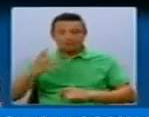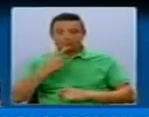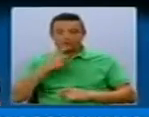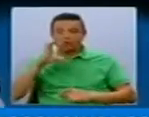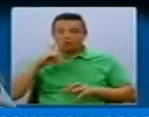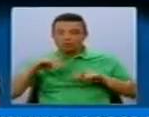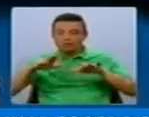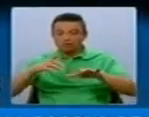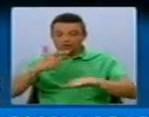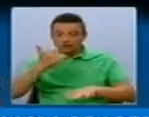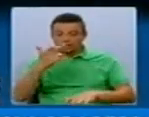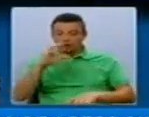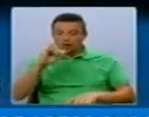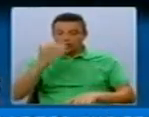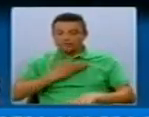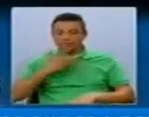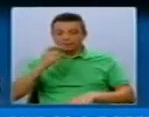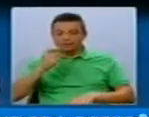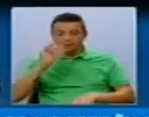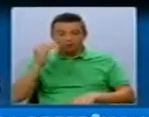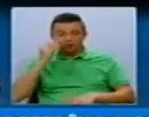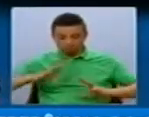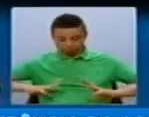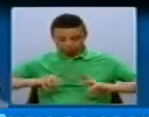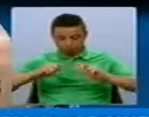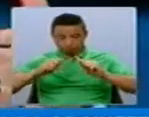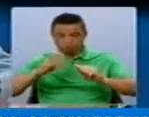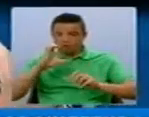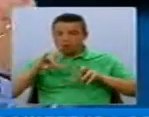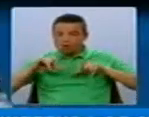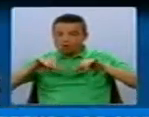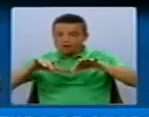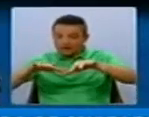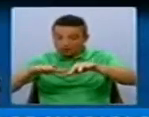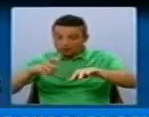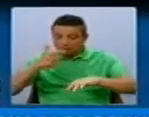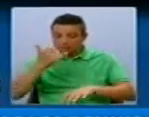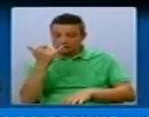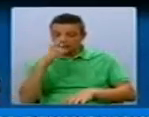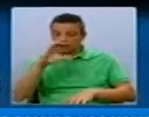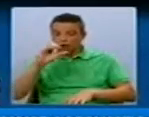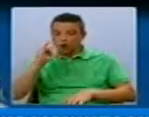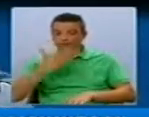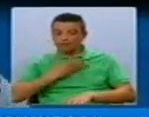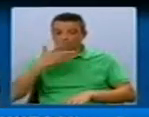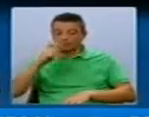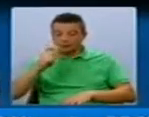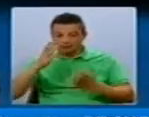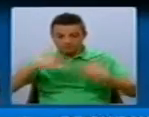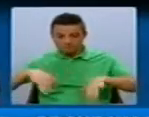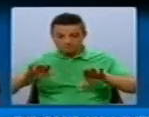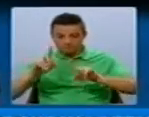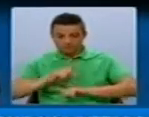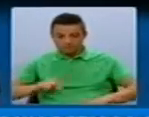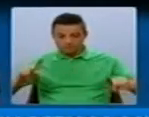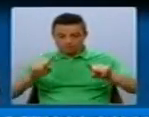cancro da tiroide, como é que o cancro da tiroide evolui, digamos assim, nas condições da microgravidade que encontramos na Estação Espacial Internacional. Não, isto não é um assunto